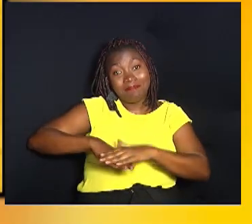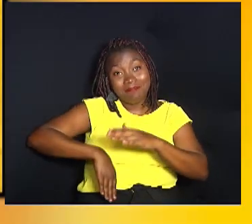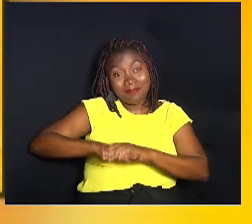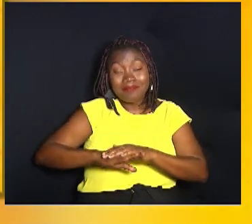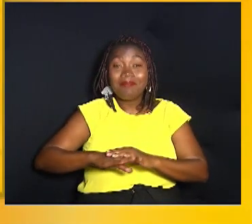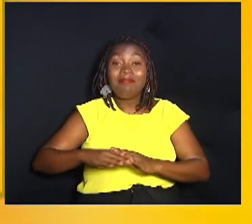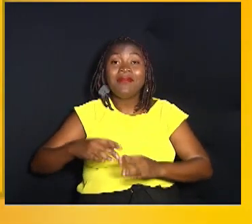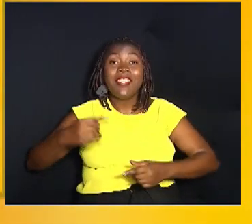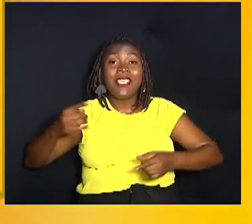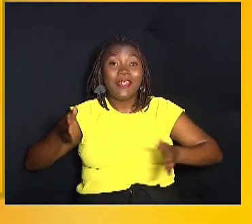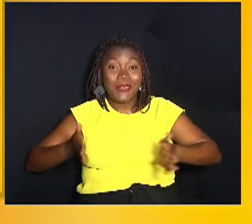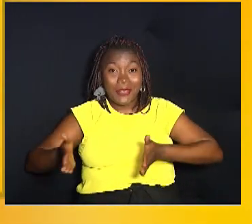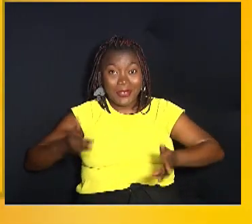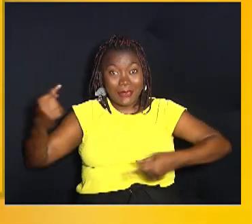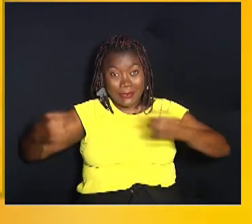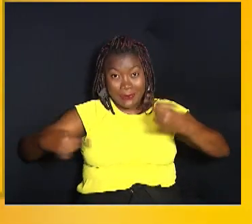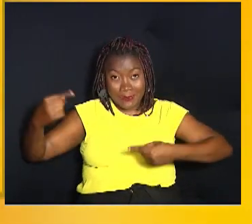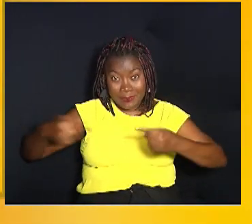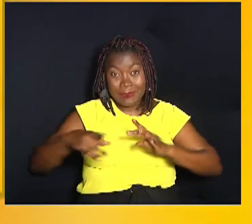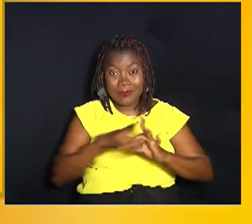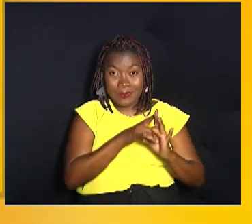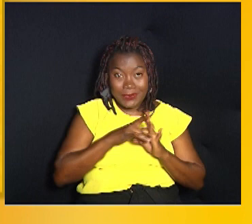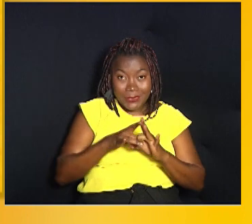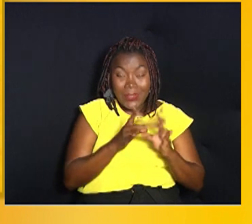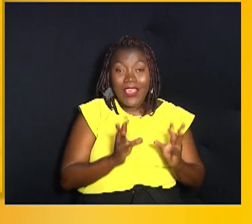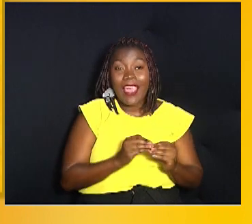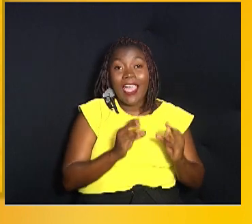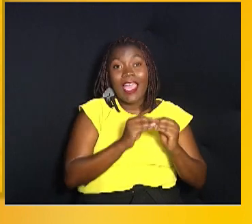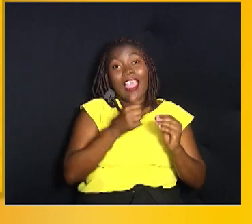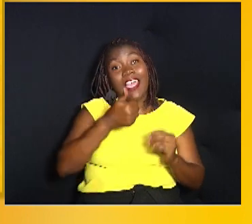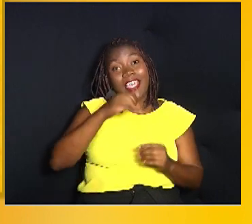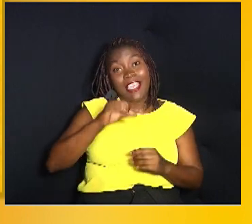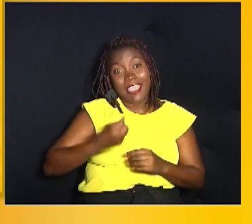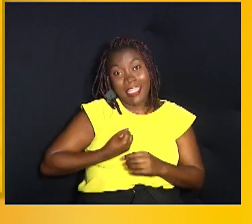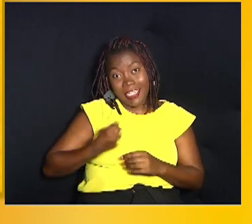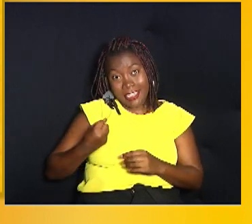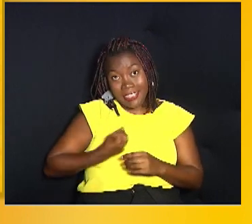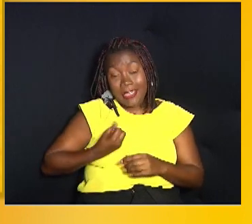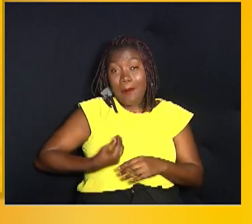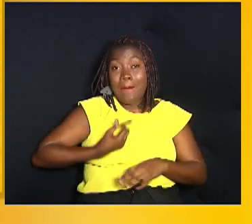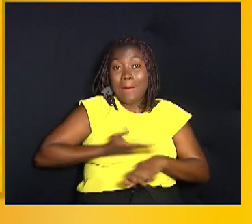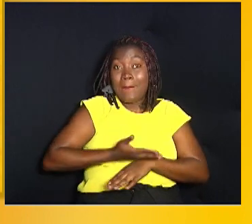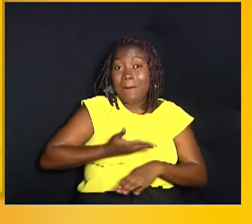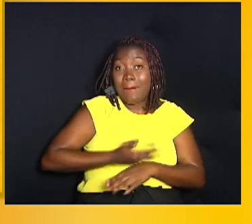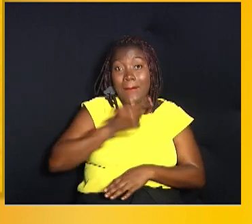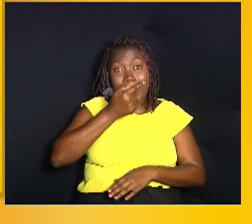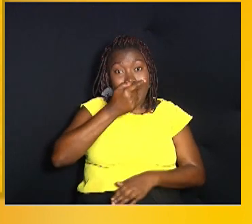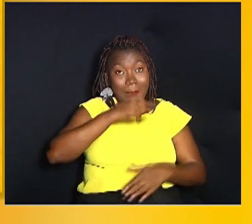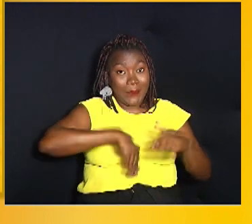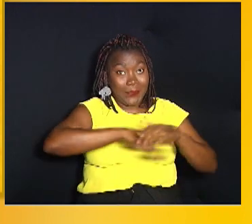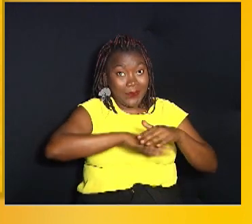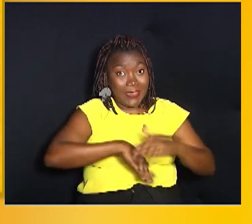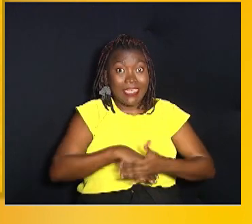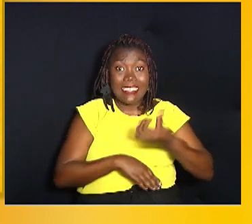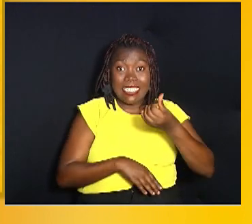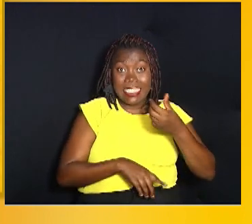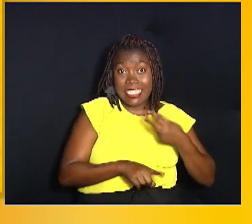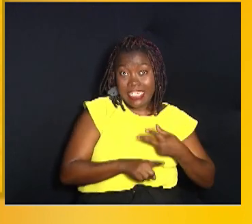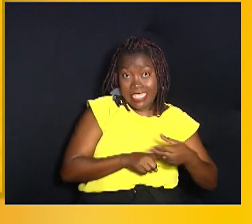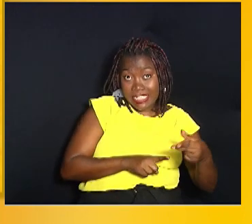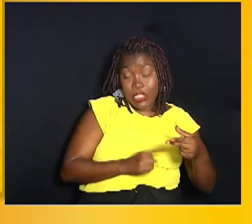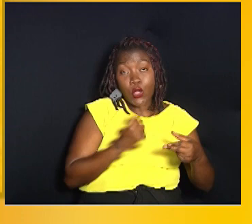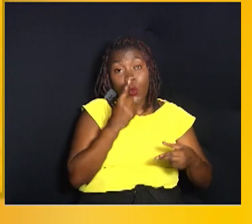a competição, o Atlético Unidos acumulou 19 pontos, participando de 7 jogos, com 6 vitórias,